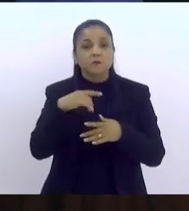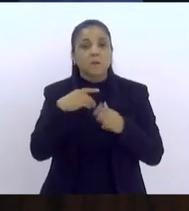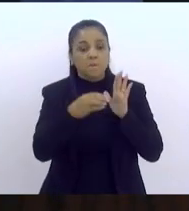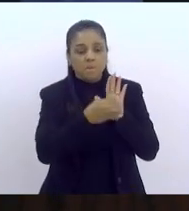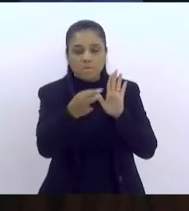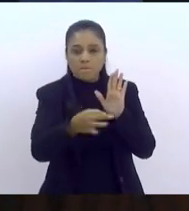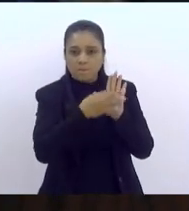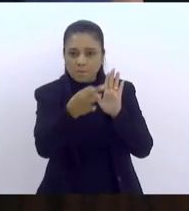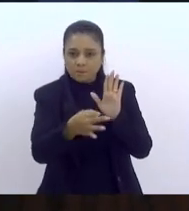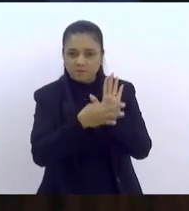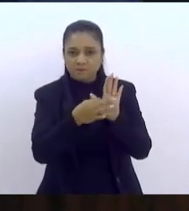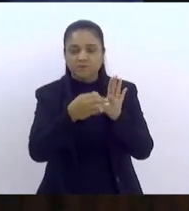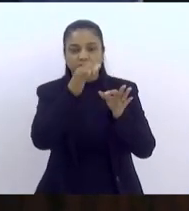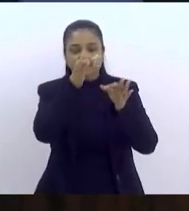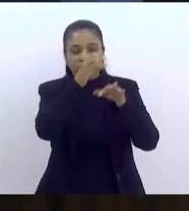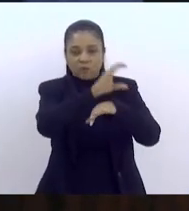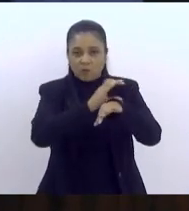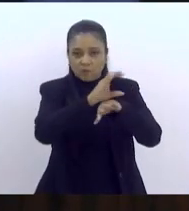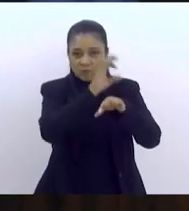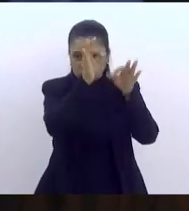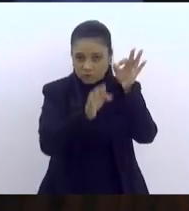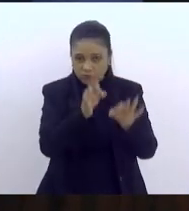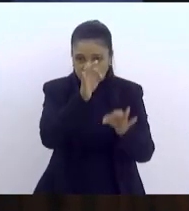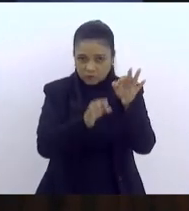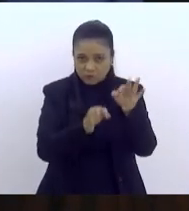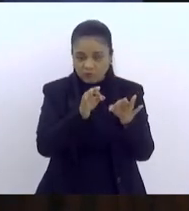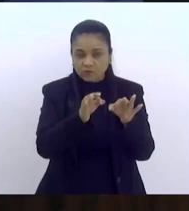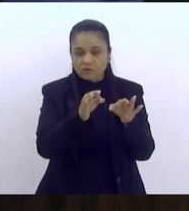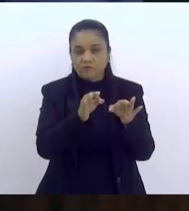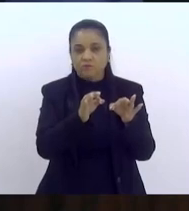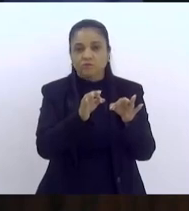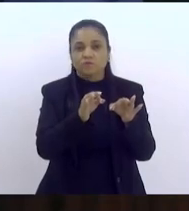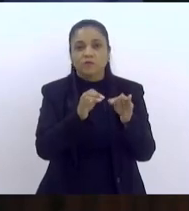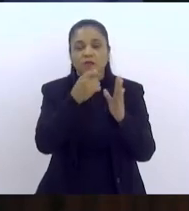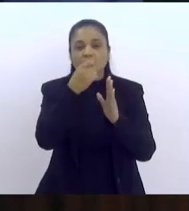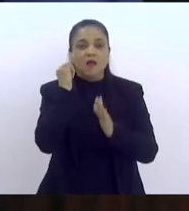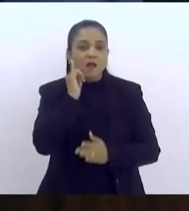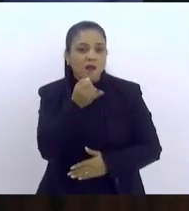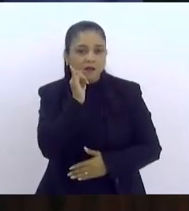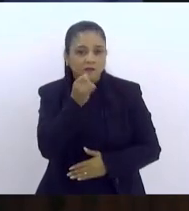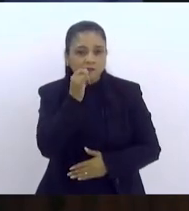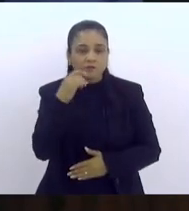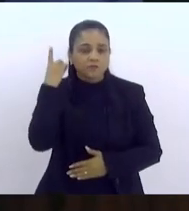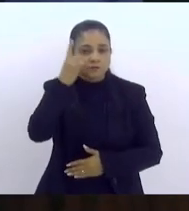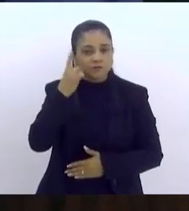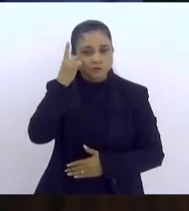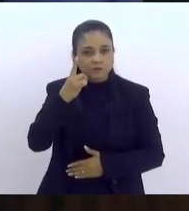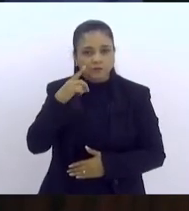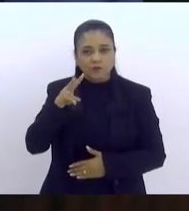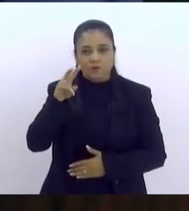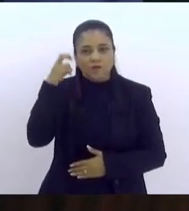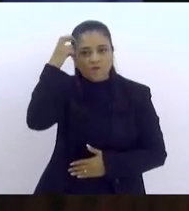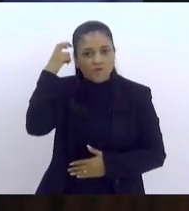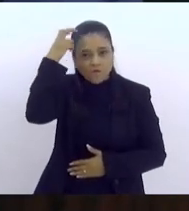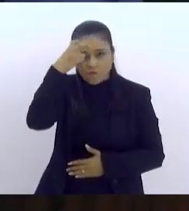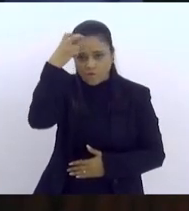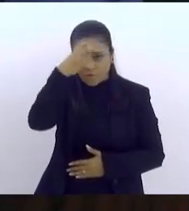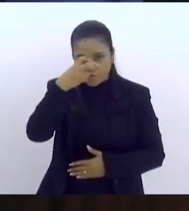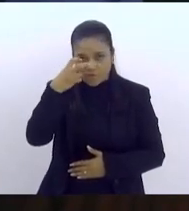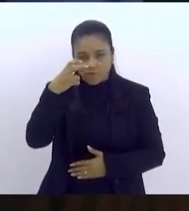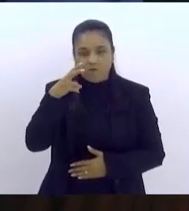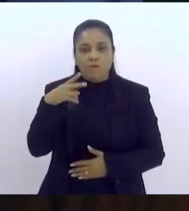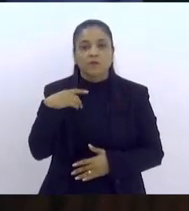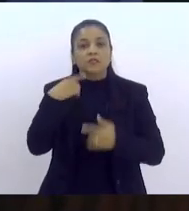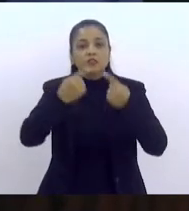de Constituição e Justiça pela juridicidade. Relator, deputado Verônica Lima.